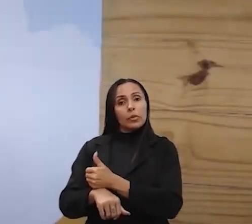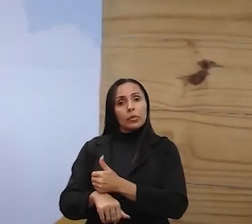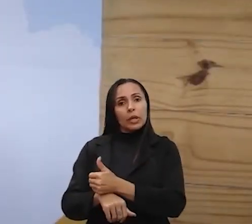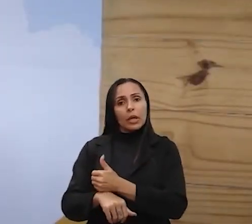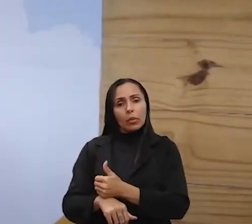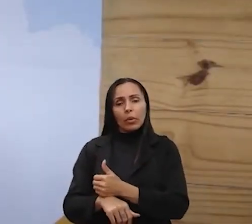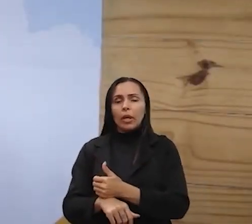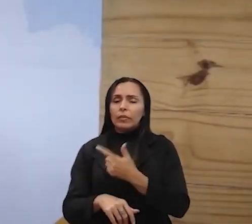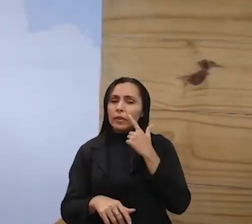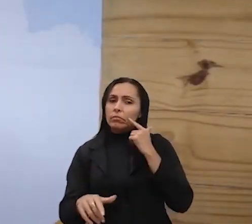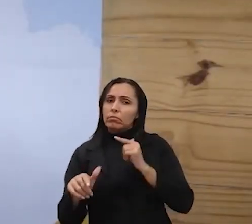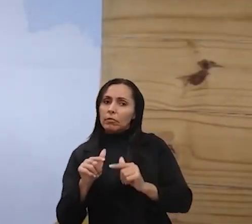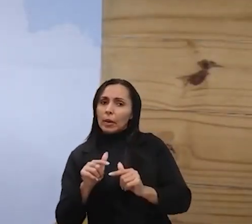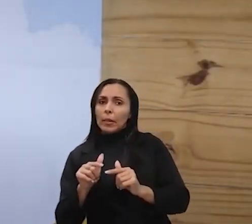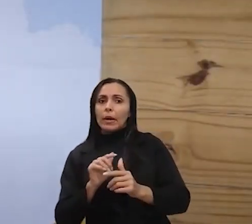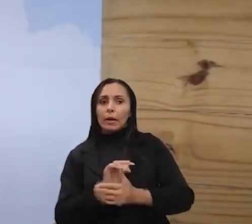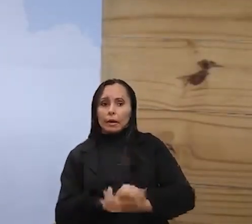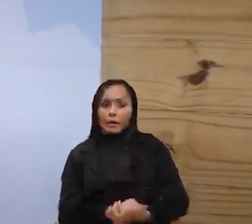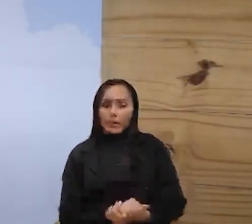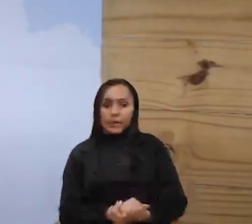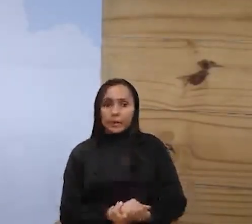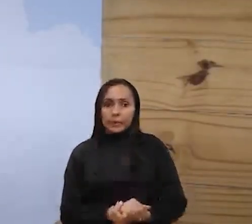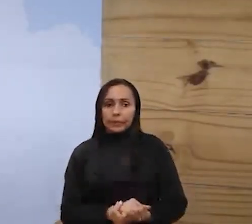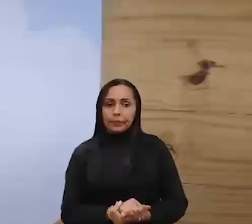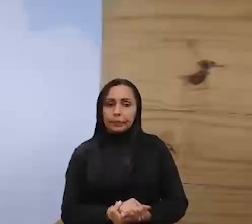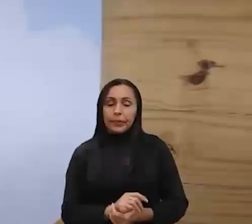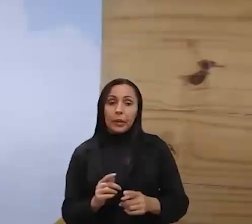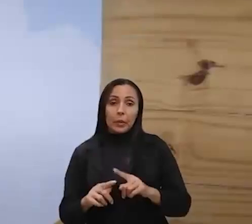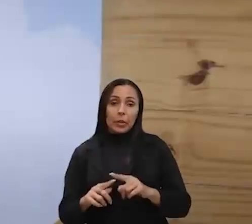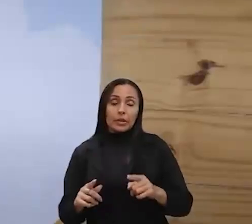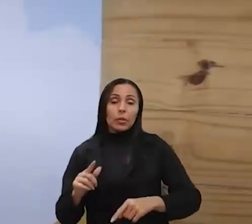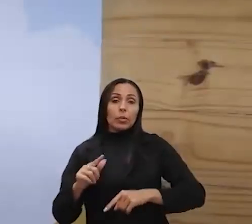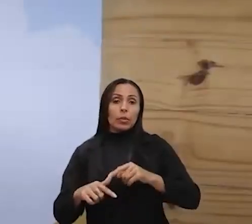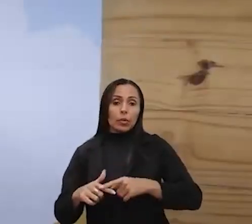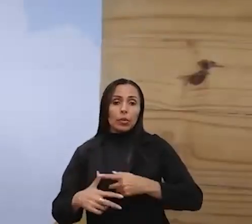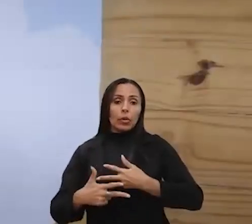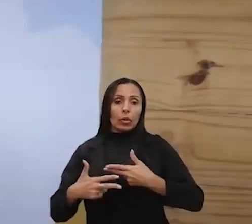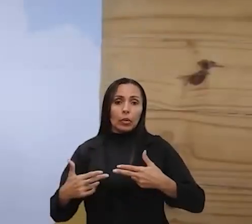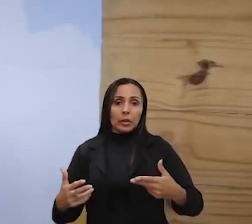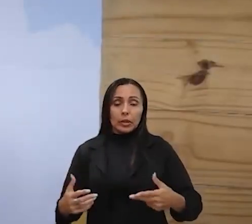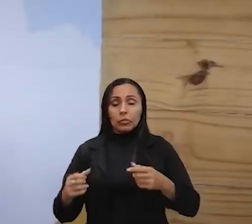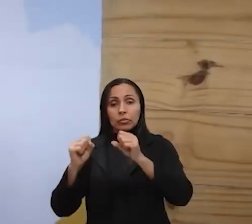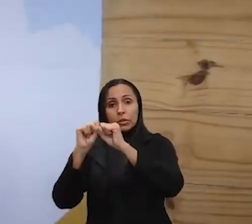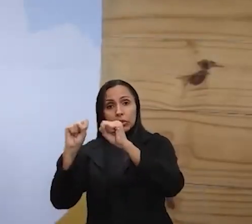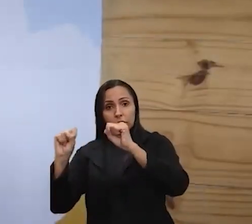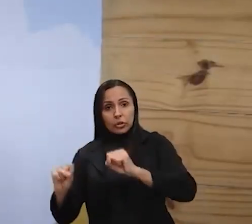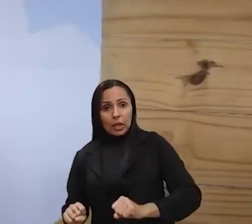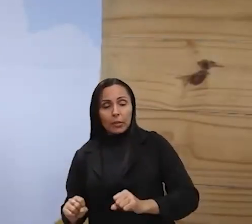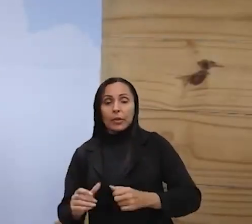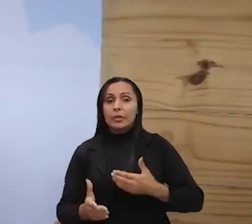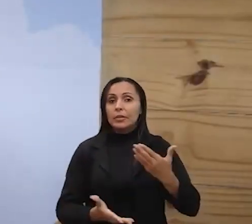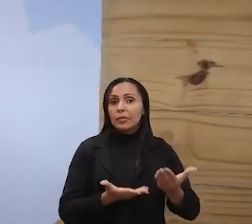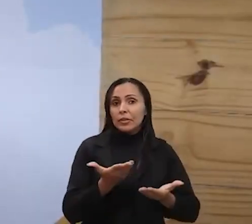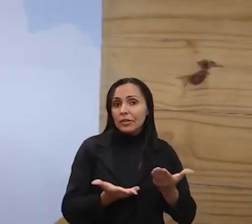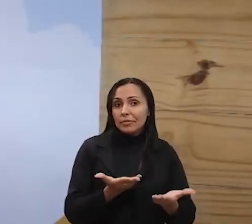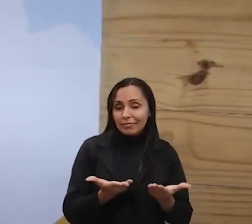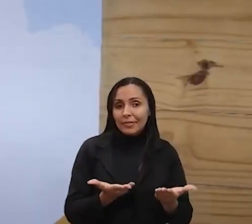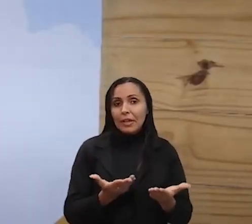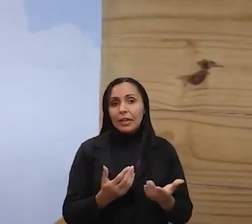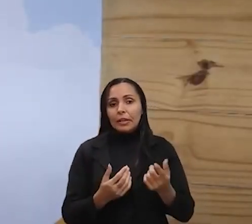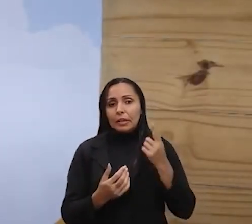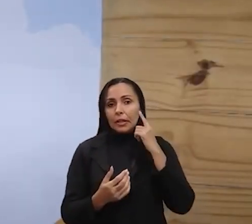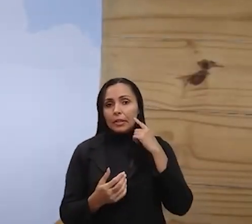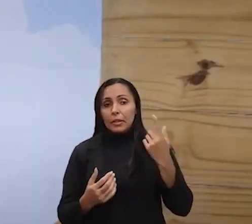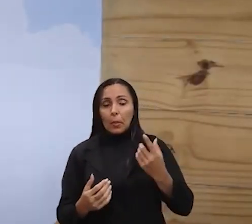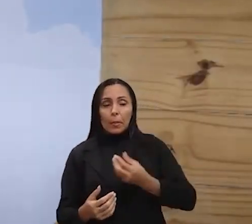vai atuar, mas são objetos, sistemas, serviços que são para